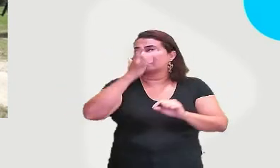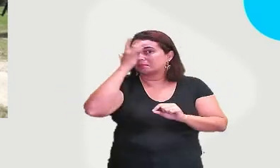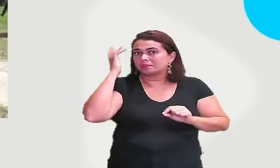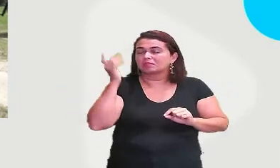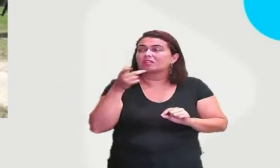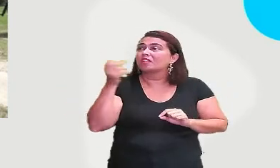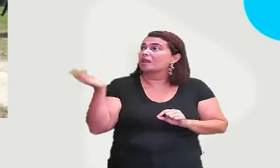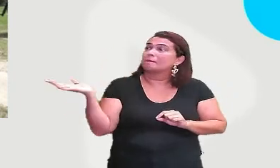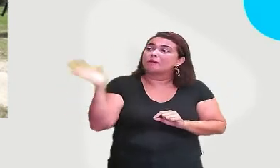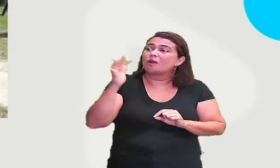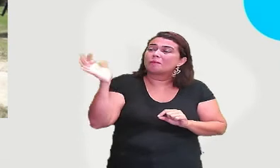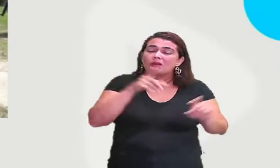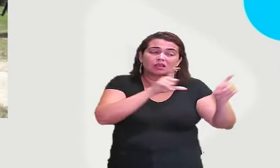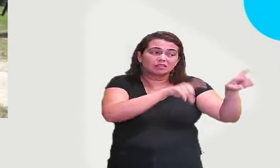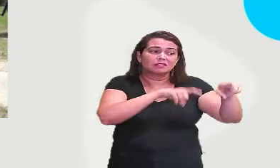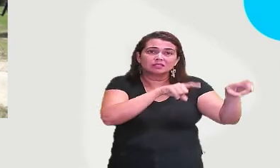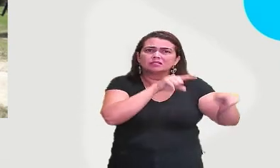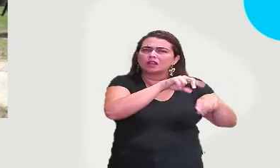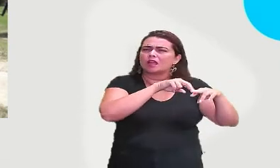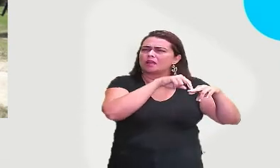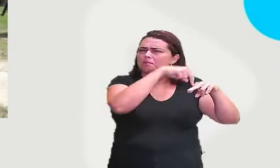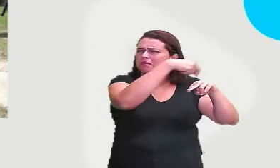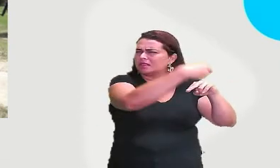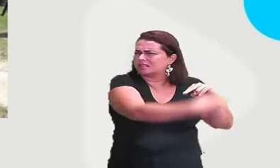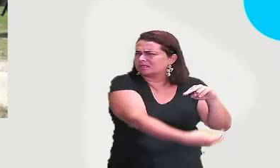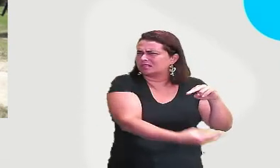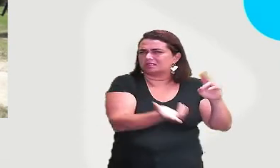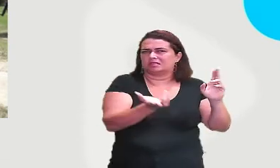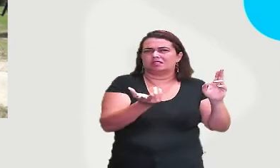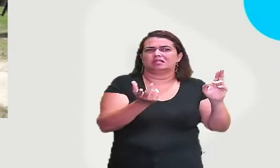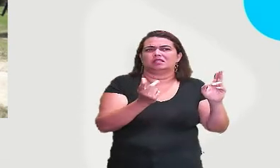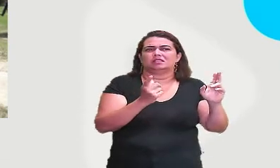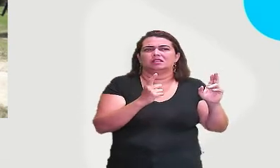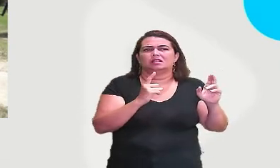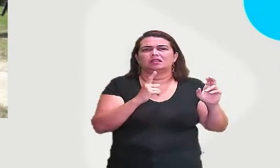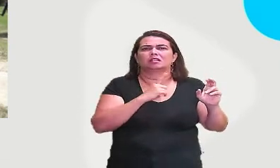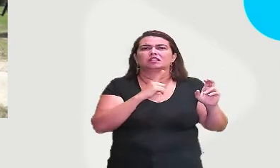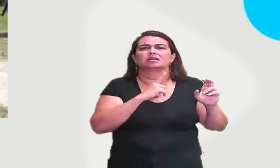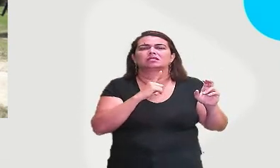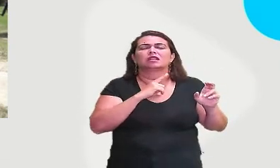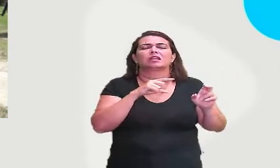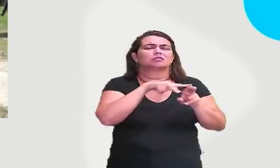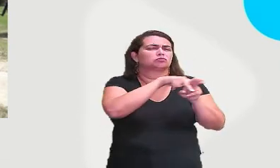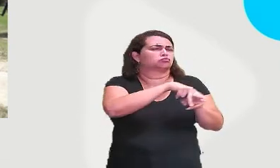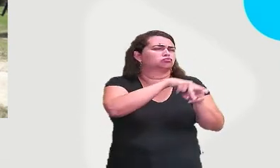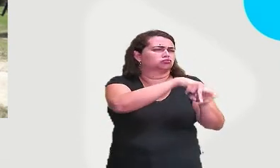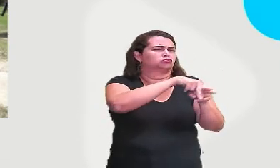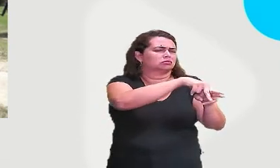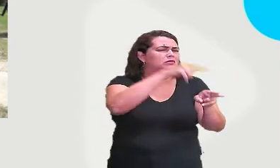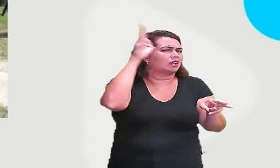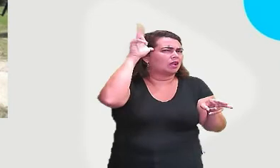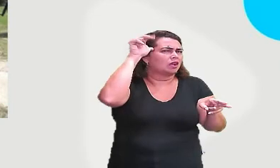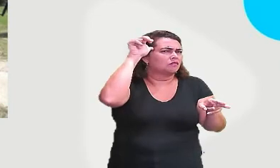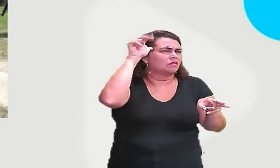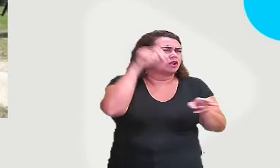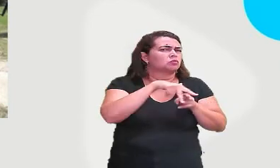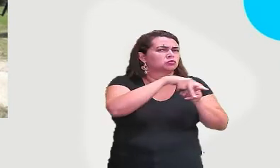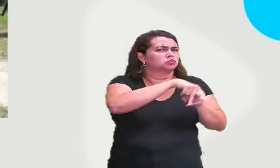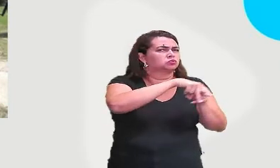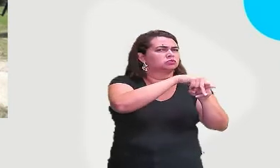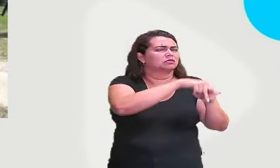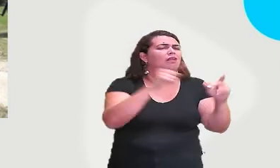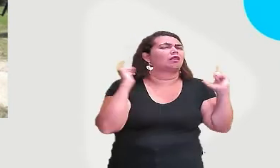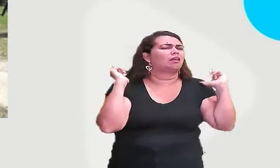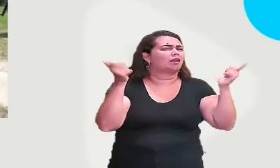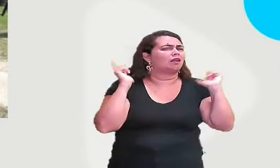de fulano, porque lá tem piscina, lá tem uma criação, lá tem pra gente andar de cavalo, ou seja, é um lazer,